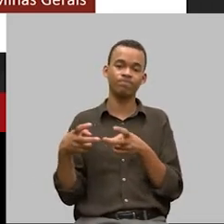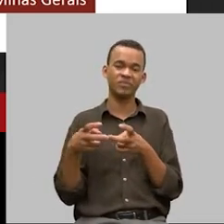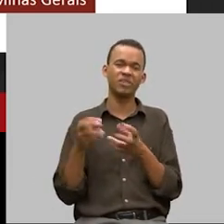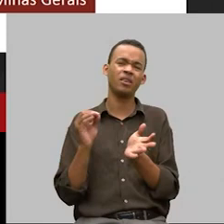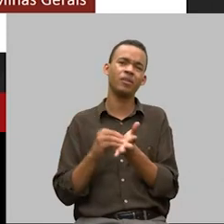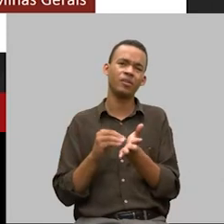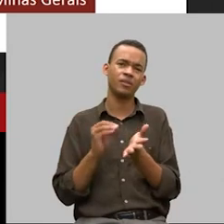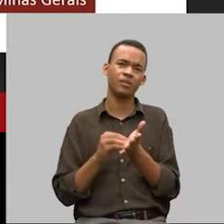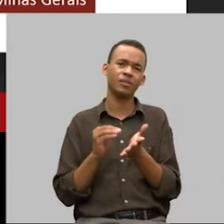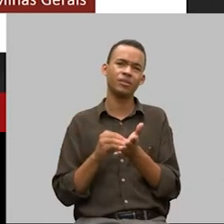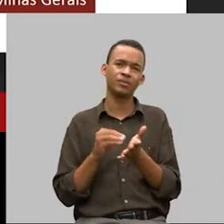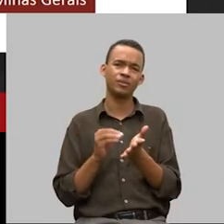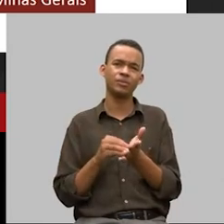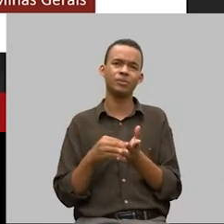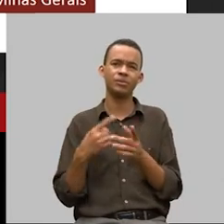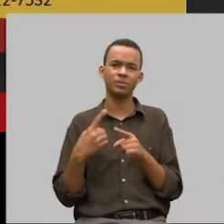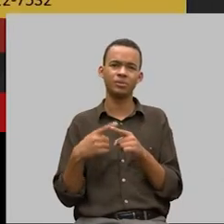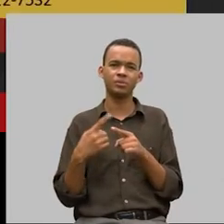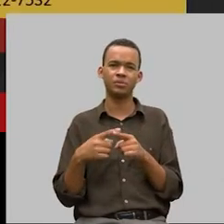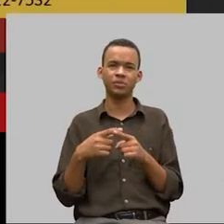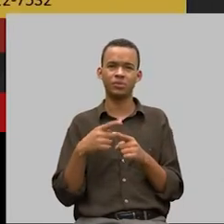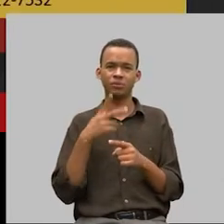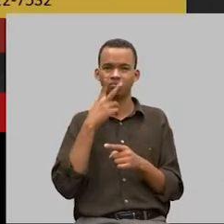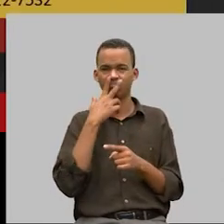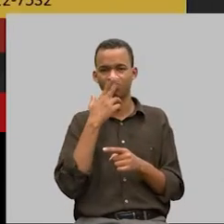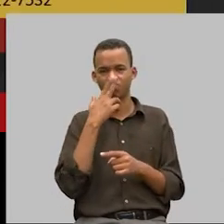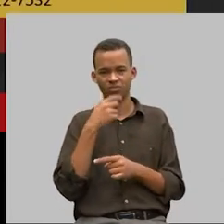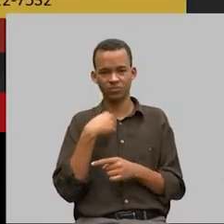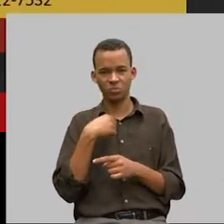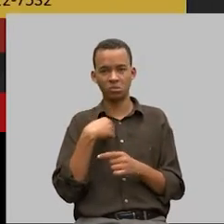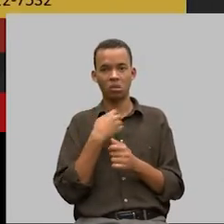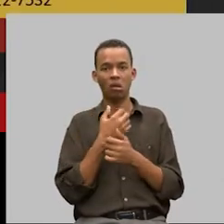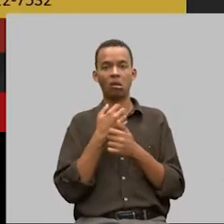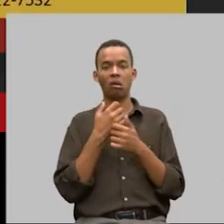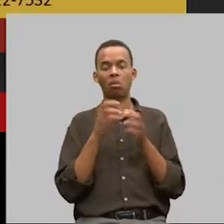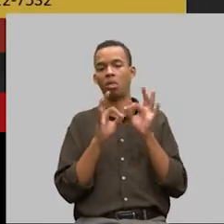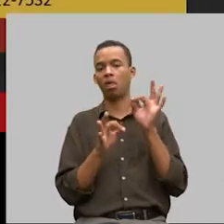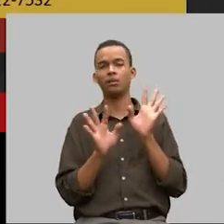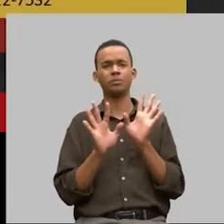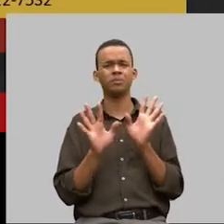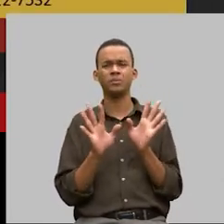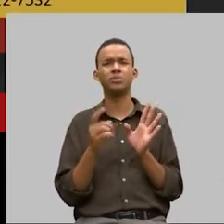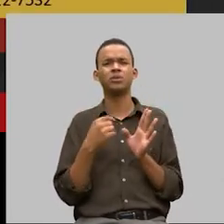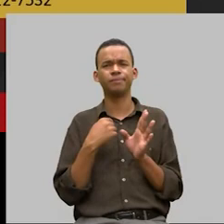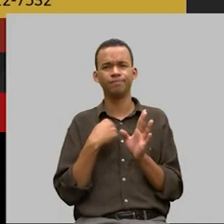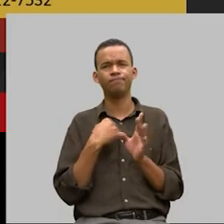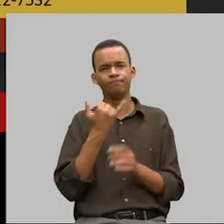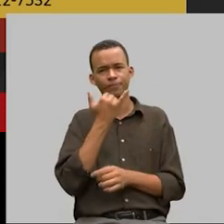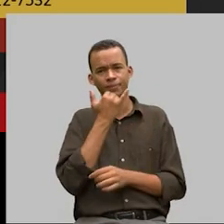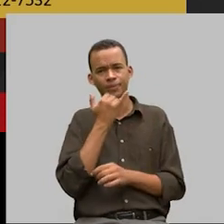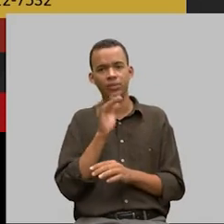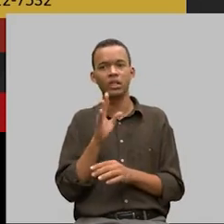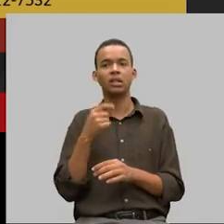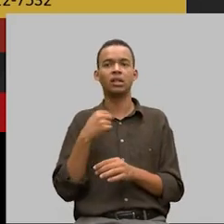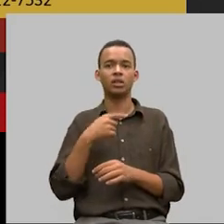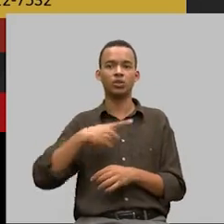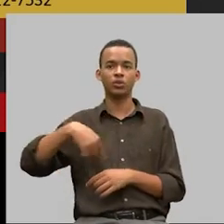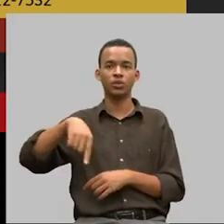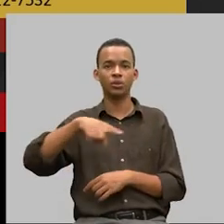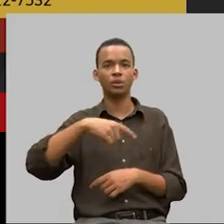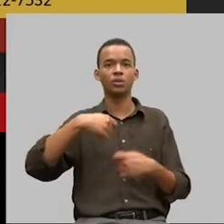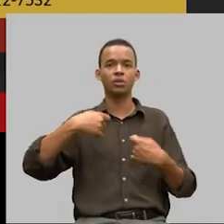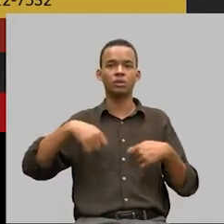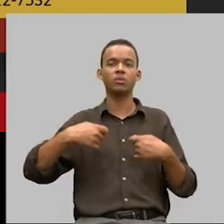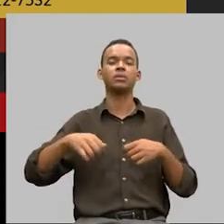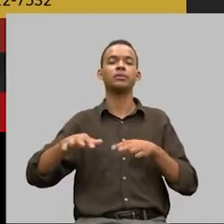desculpa a fala assim até meio fatals e queria agradecer mas assim a gente é isso né a gente é movimento a gente é